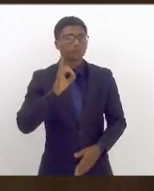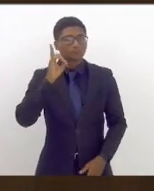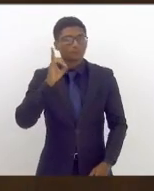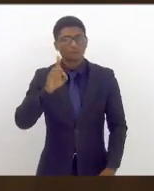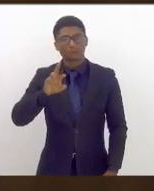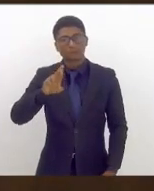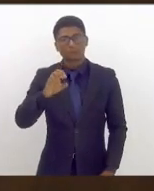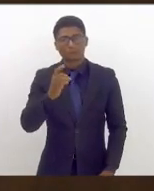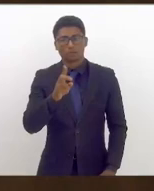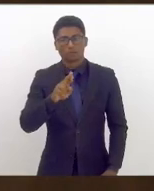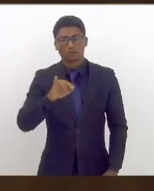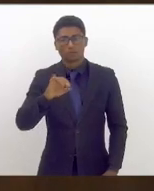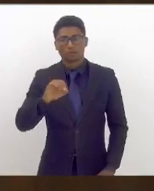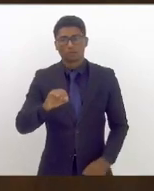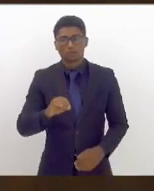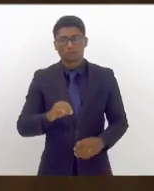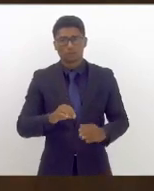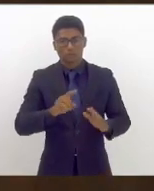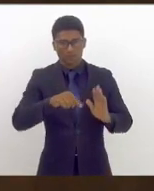presidente